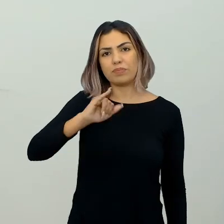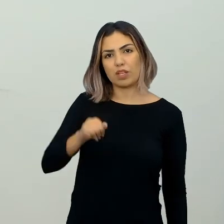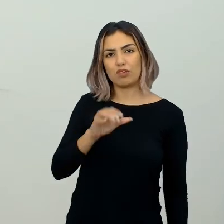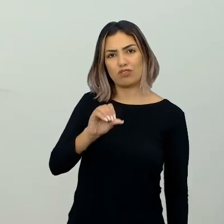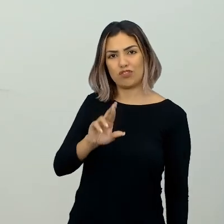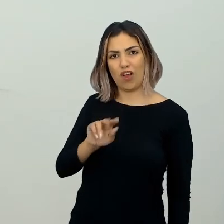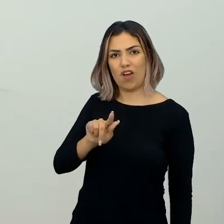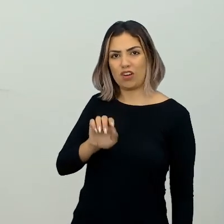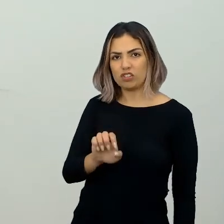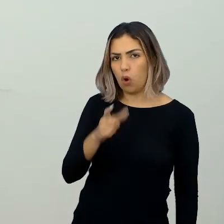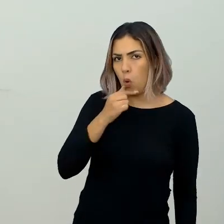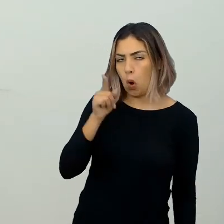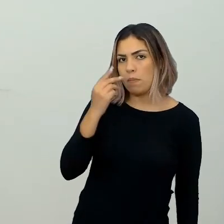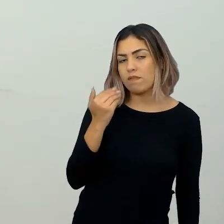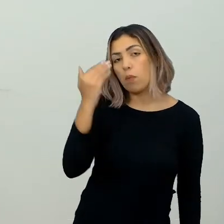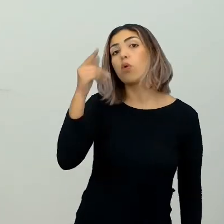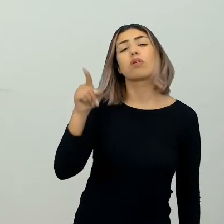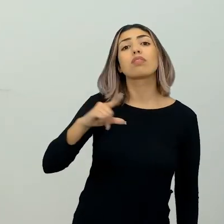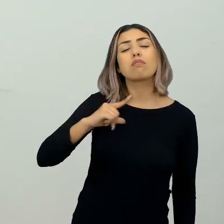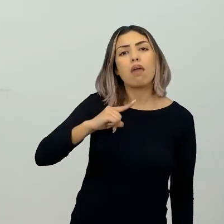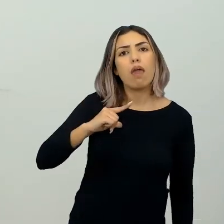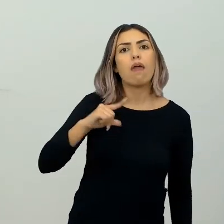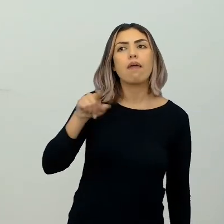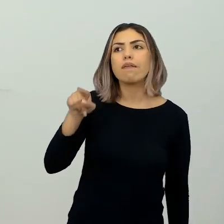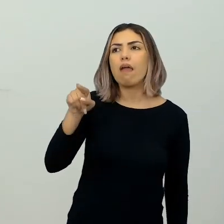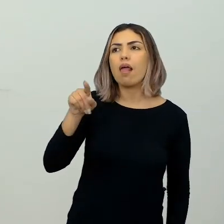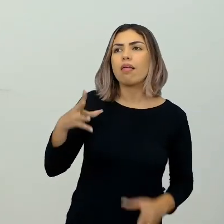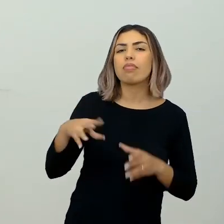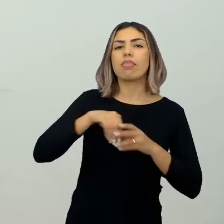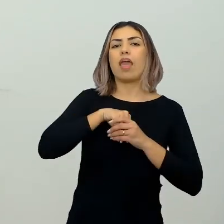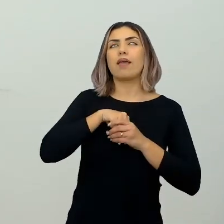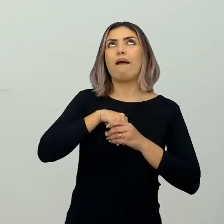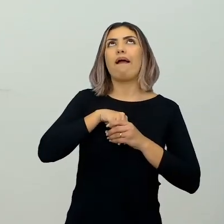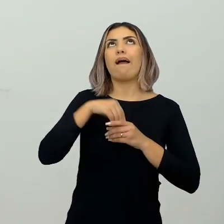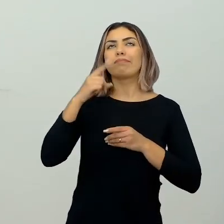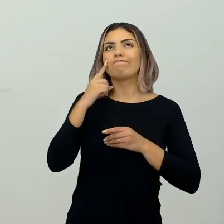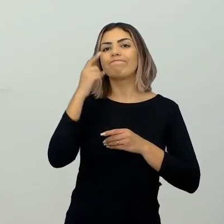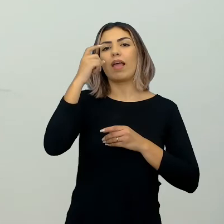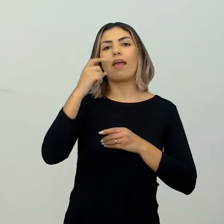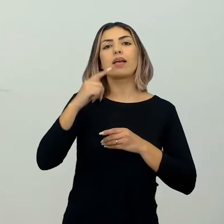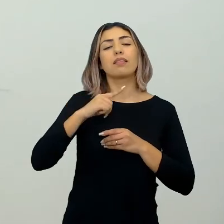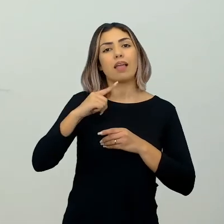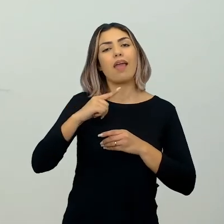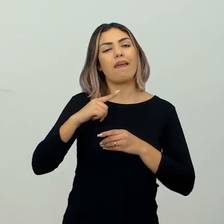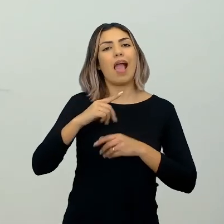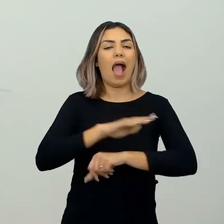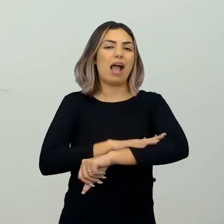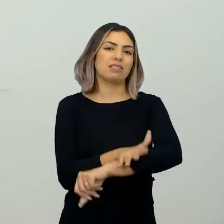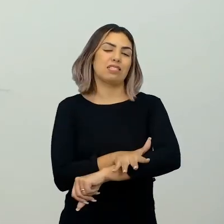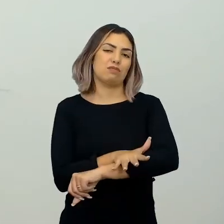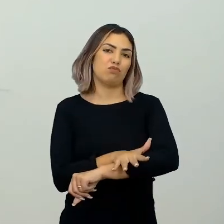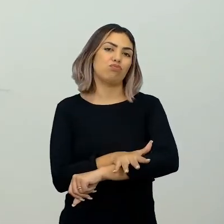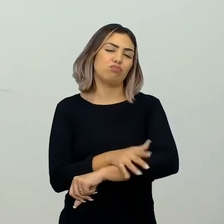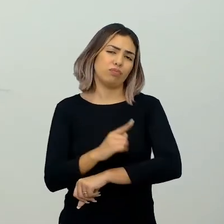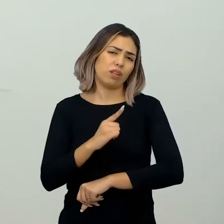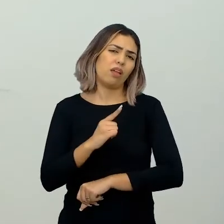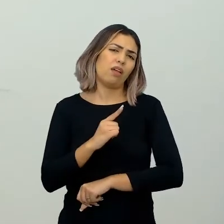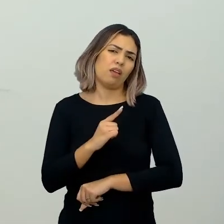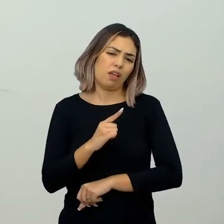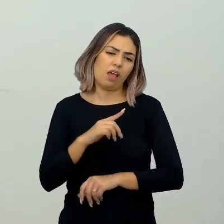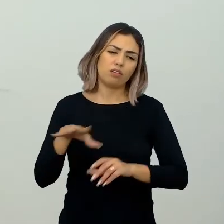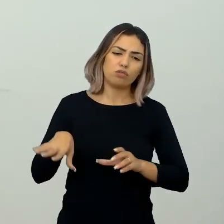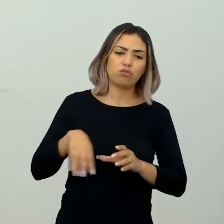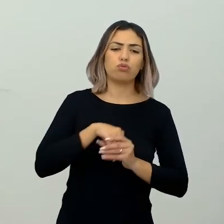essa ideia, quer dizer, ideias, né, de racistas, né? Existiam ideias racistas realmente